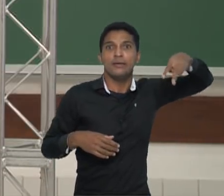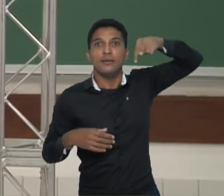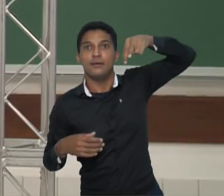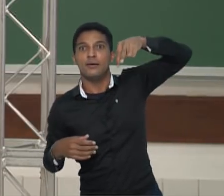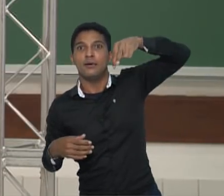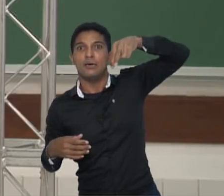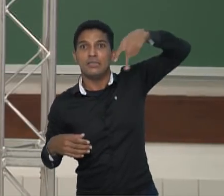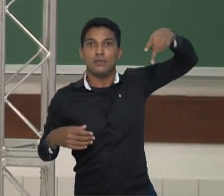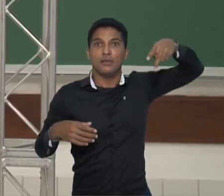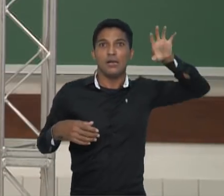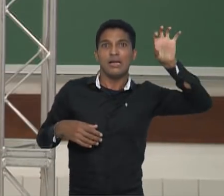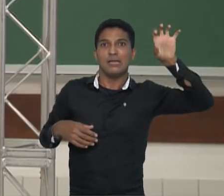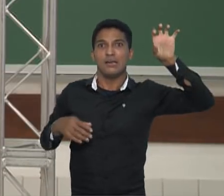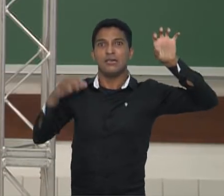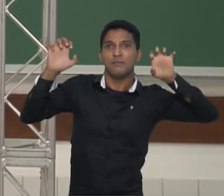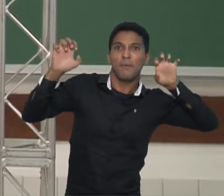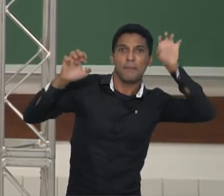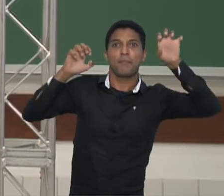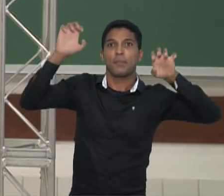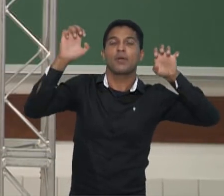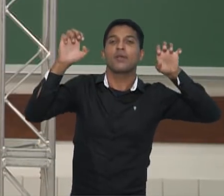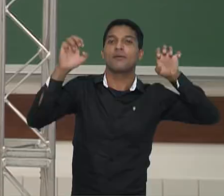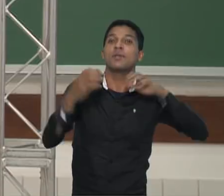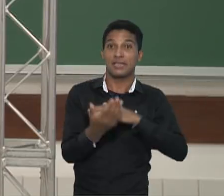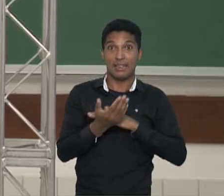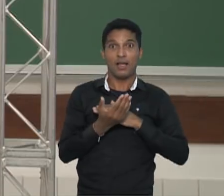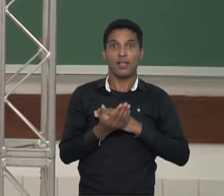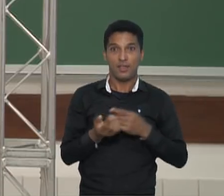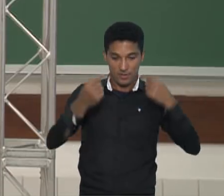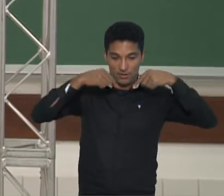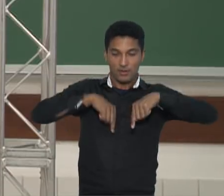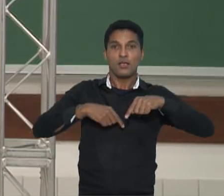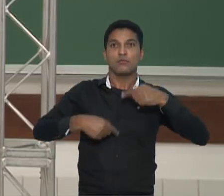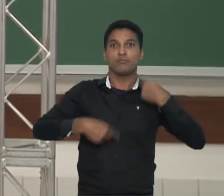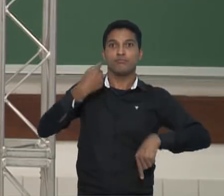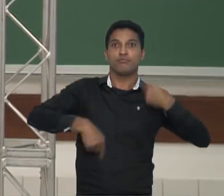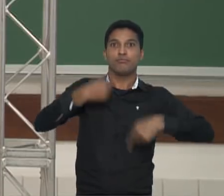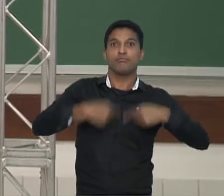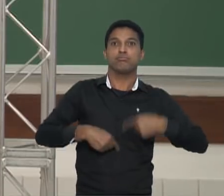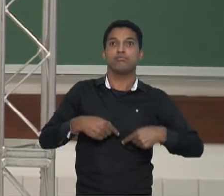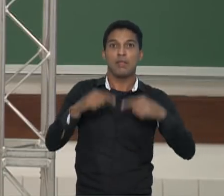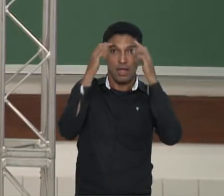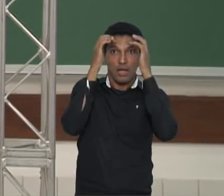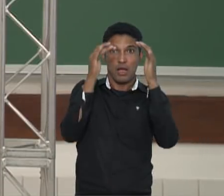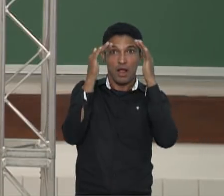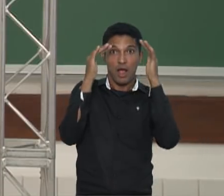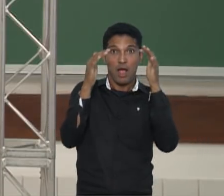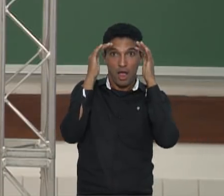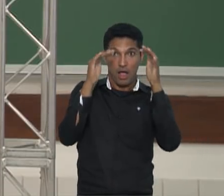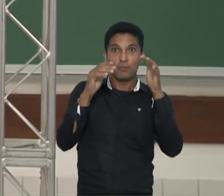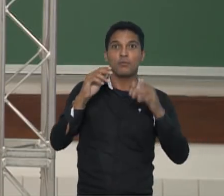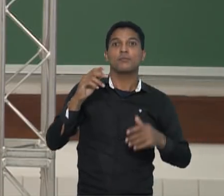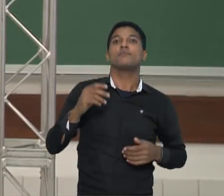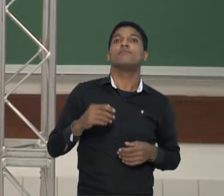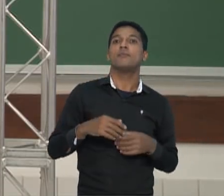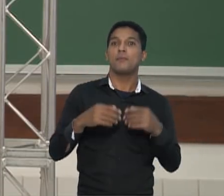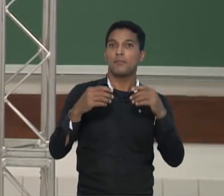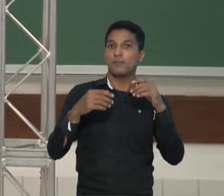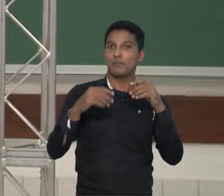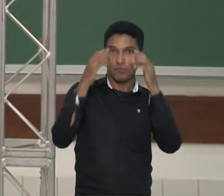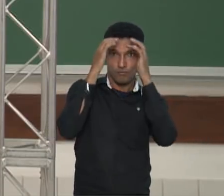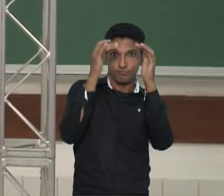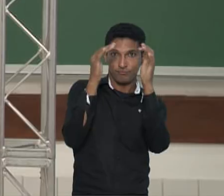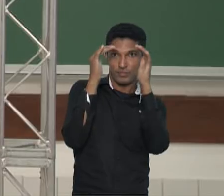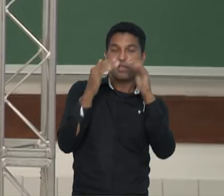acabo desenvolvendo todos esses aspectos psicológicos e cognitivos. Algo que eu vou sempre trazer